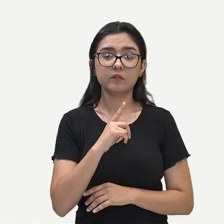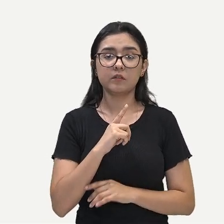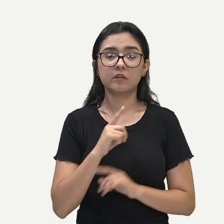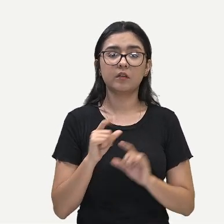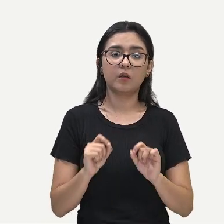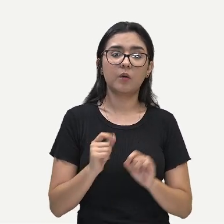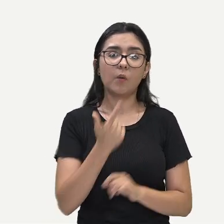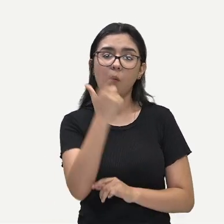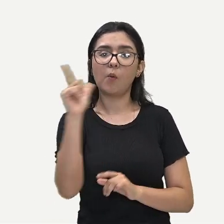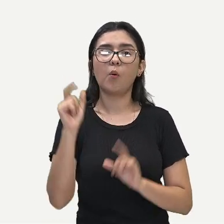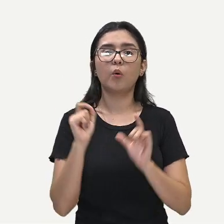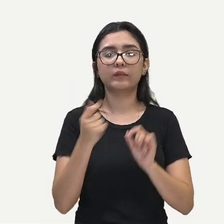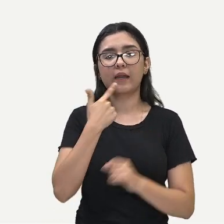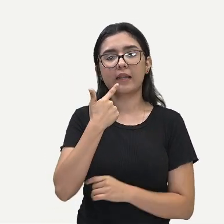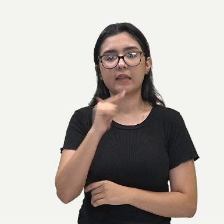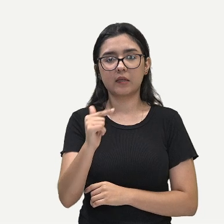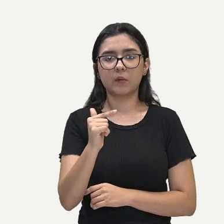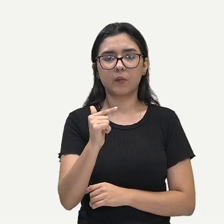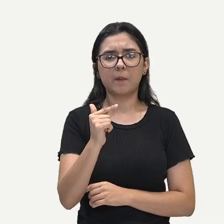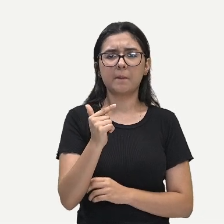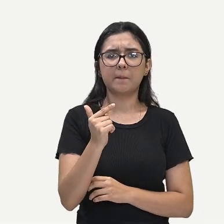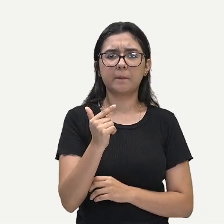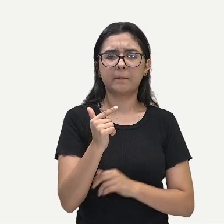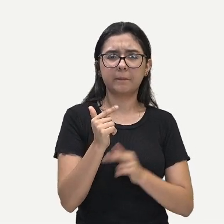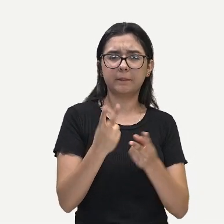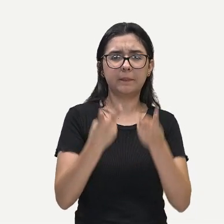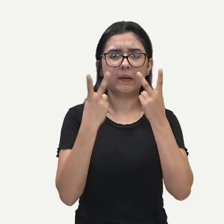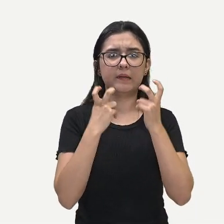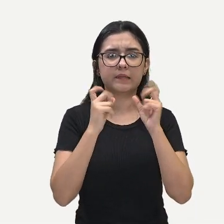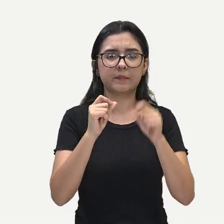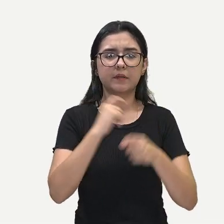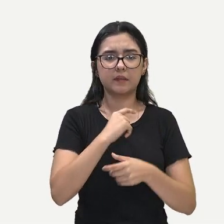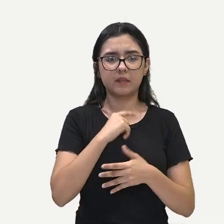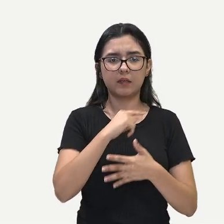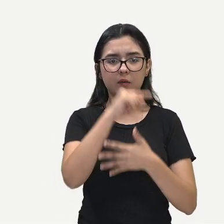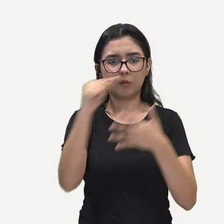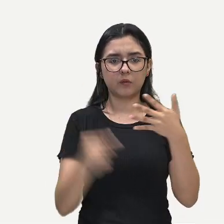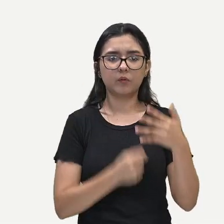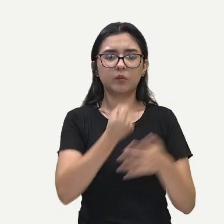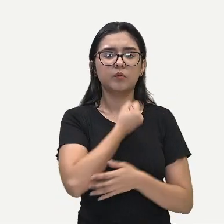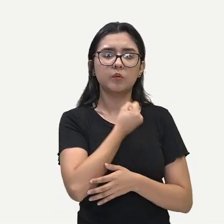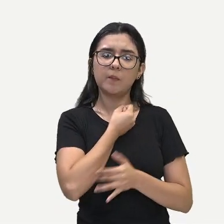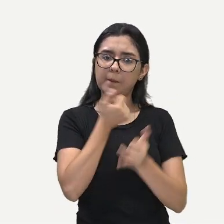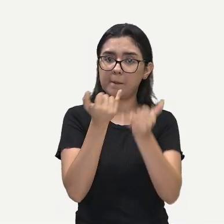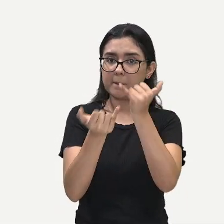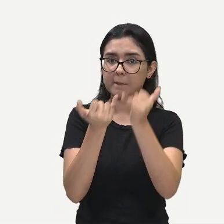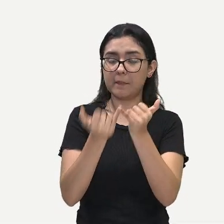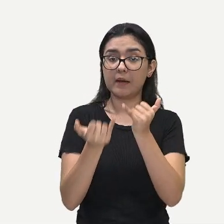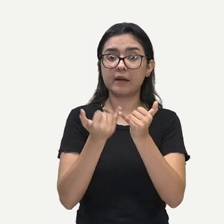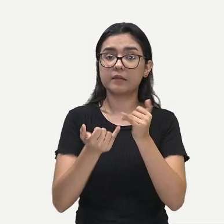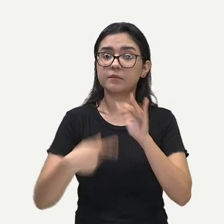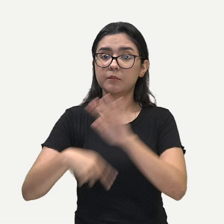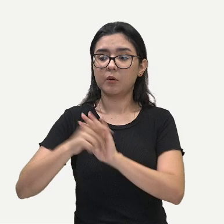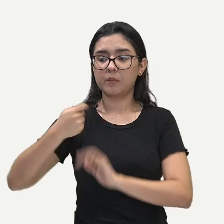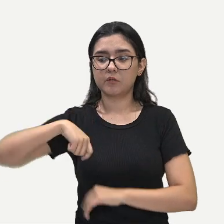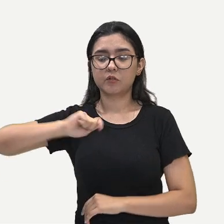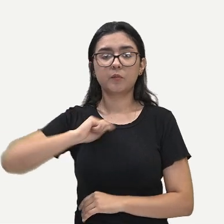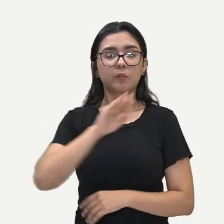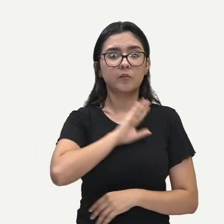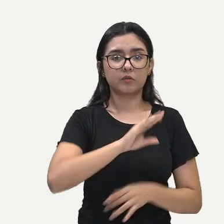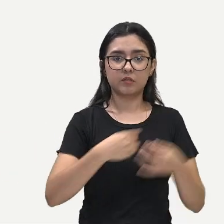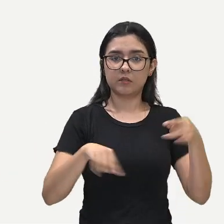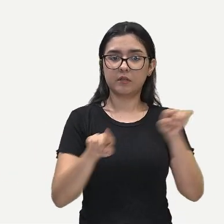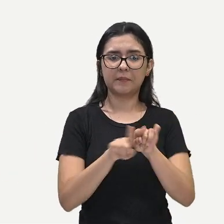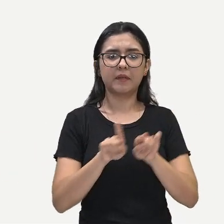outro idioma, a gente pode observar que temos números muito parecidos com o português, mas também temos